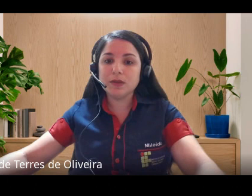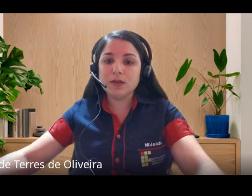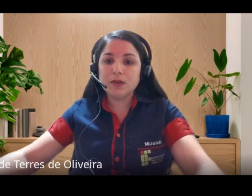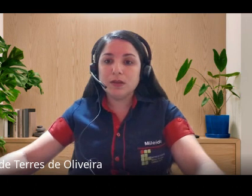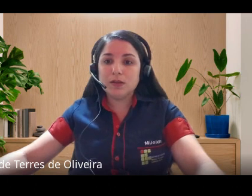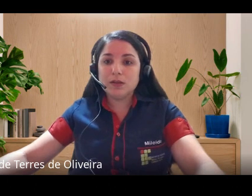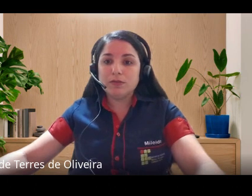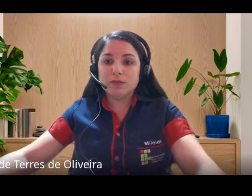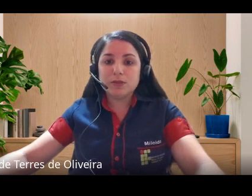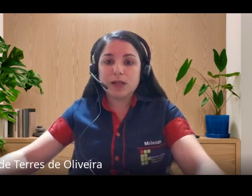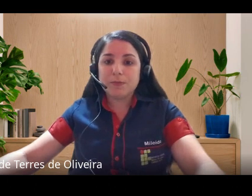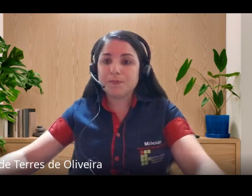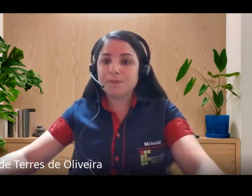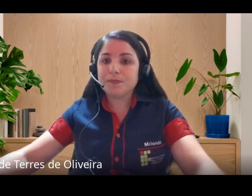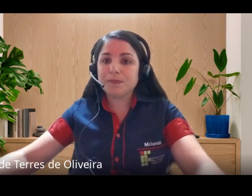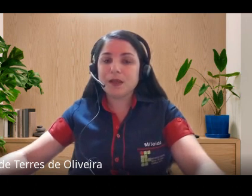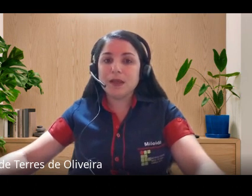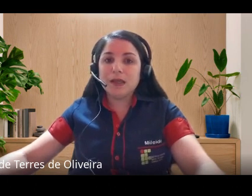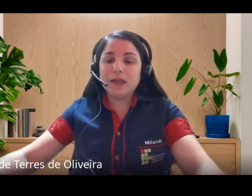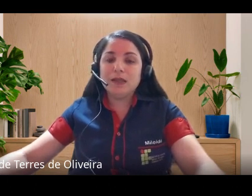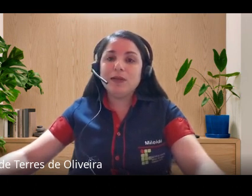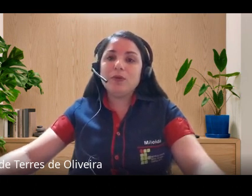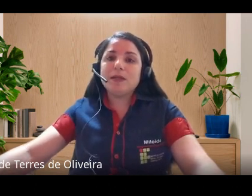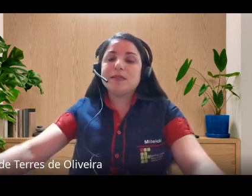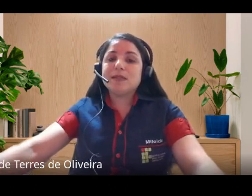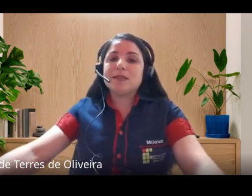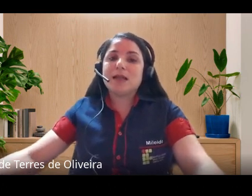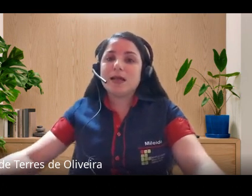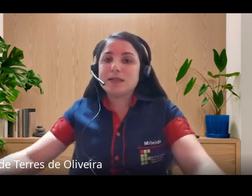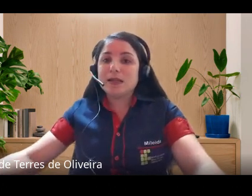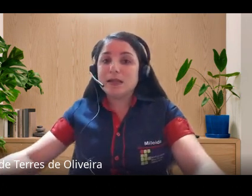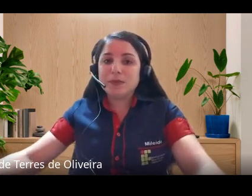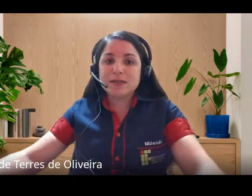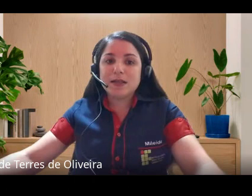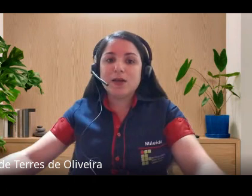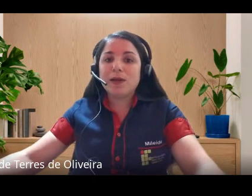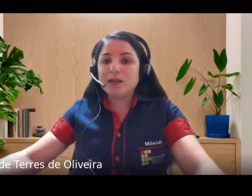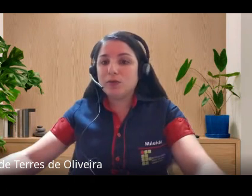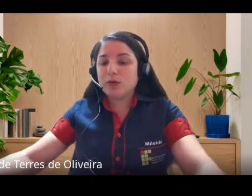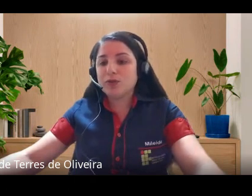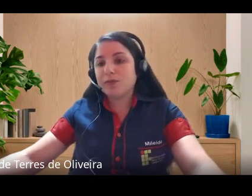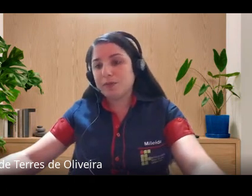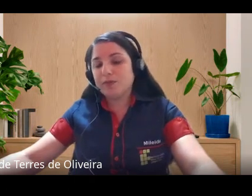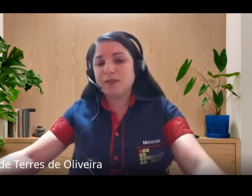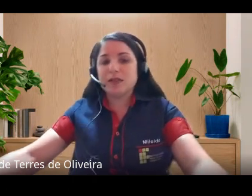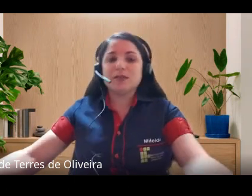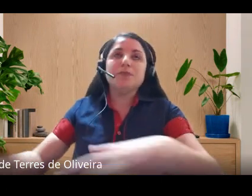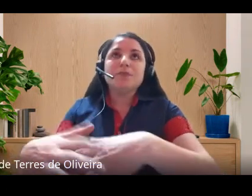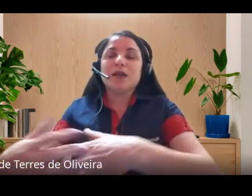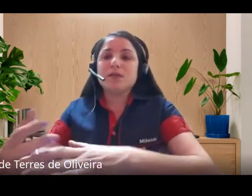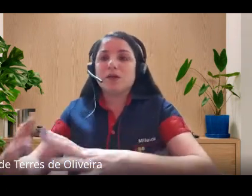né? Vamos lá. Então, a língua brasileira de sinais, a Libras, ela é uma língua, como eu já falei para